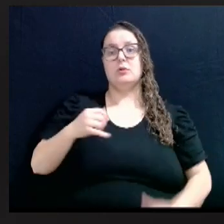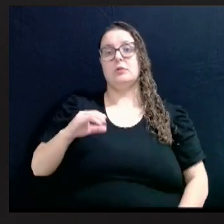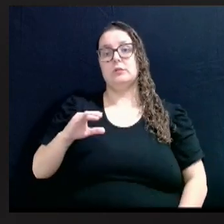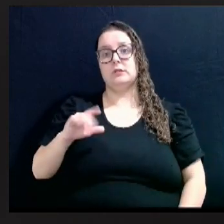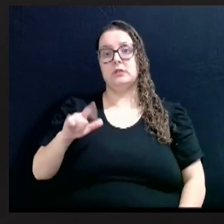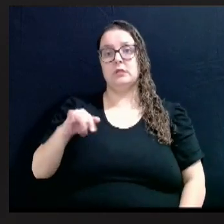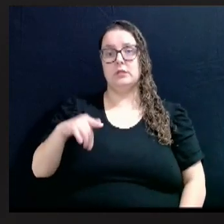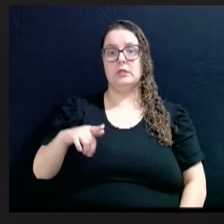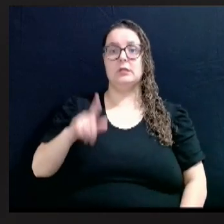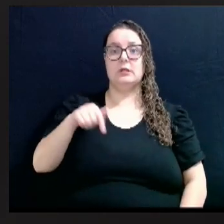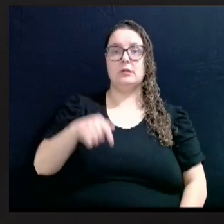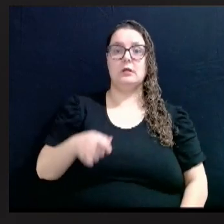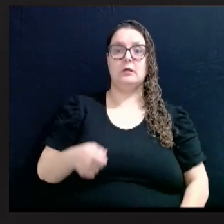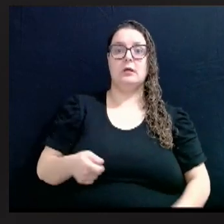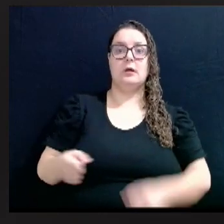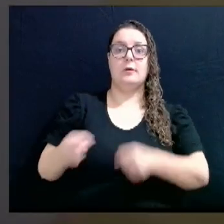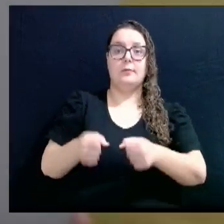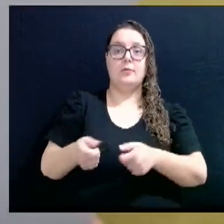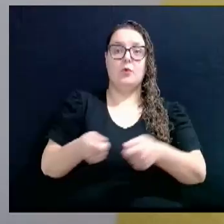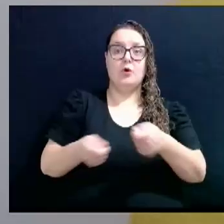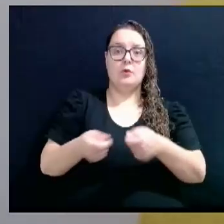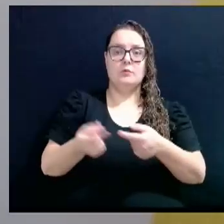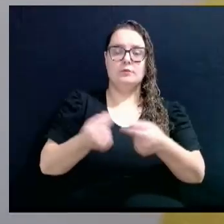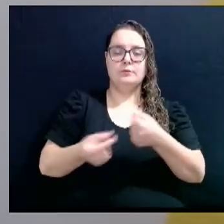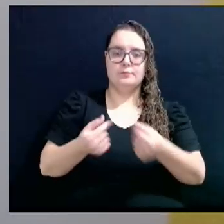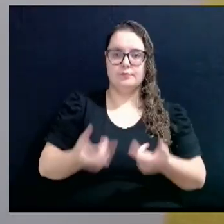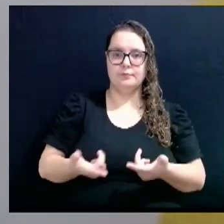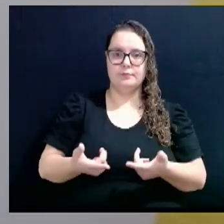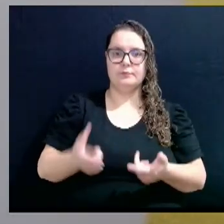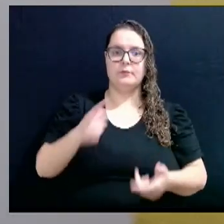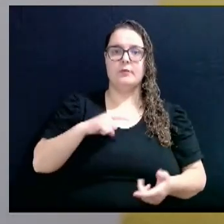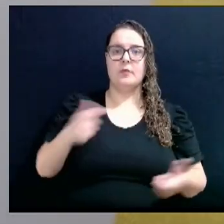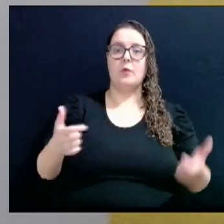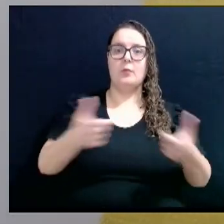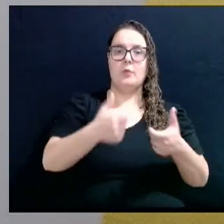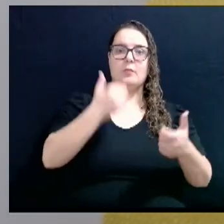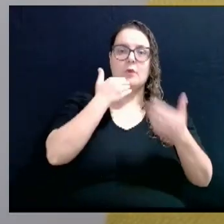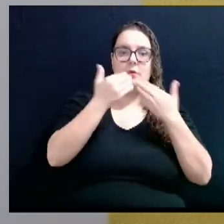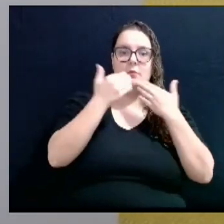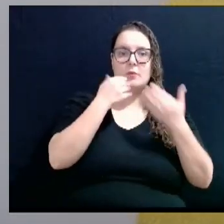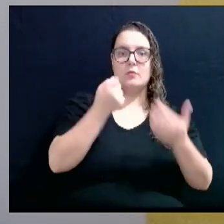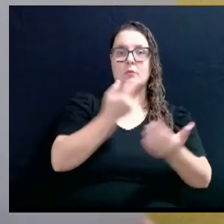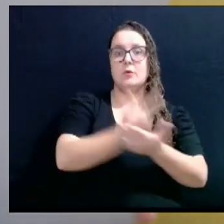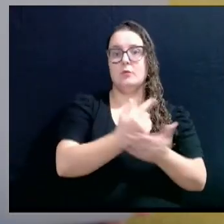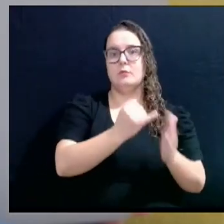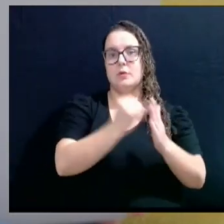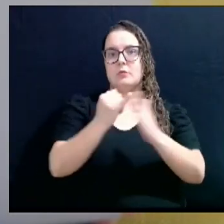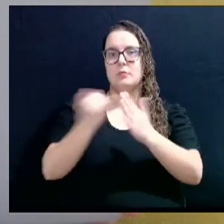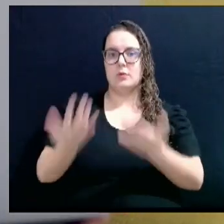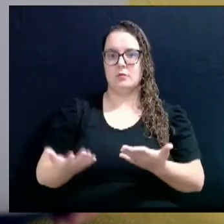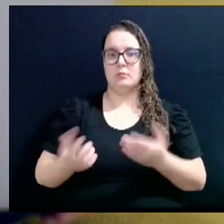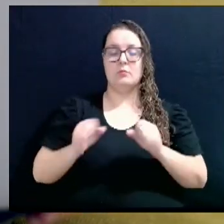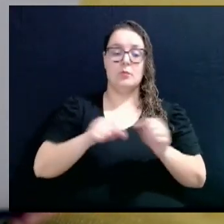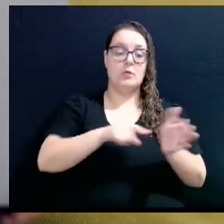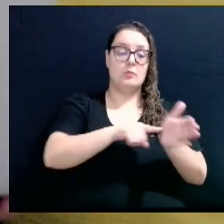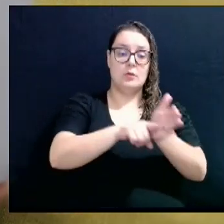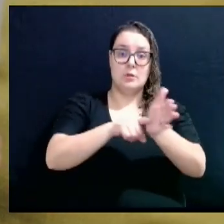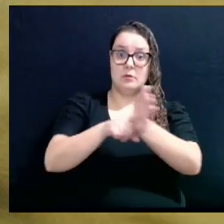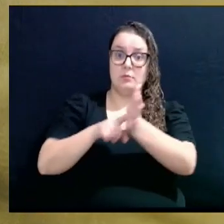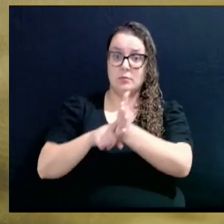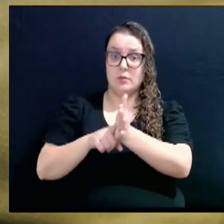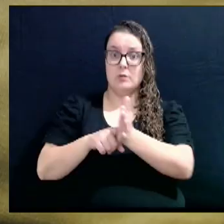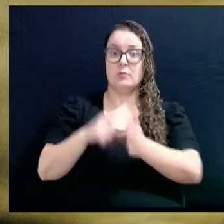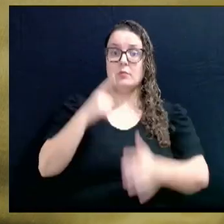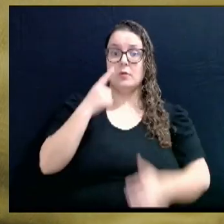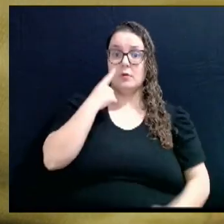de negociação. Por quê? Existe uma baixa demanda para compra de imóveis. Você pode fazer uma pesquisa, você vai ver que em